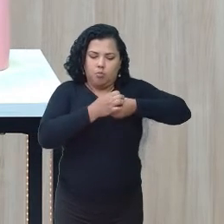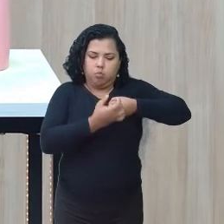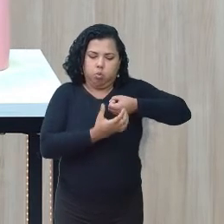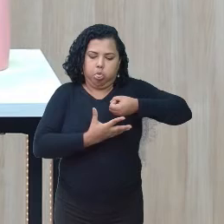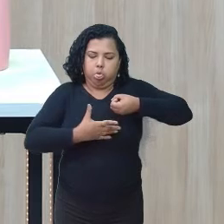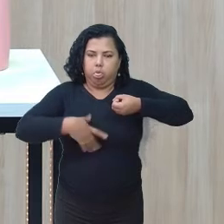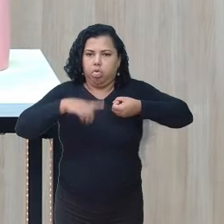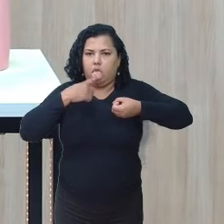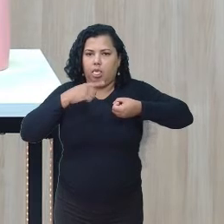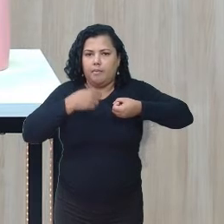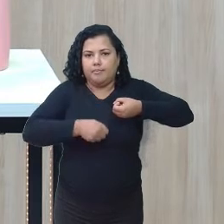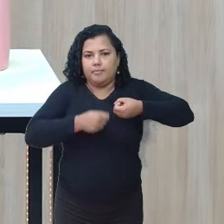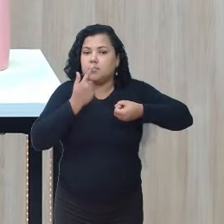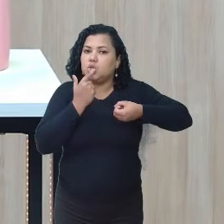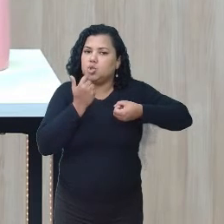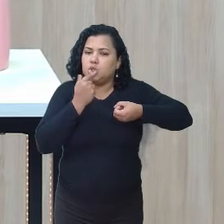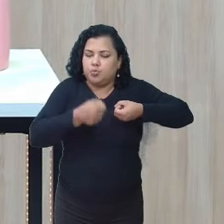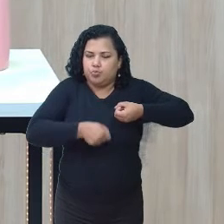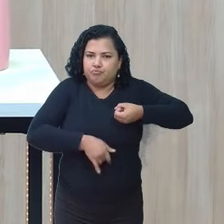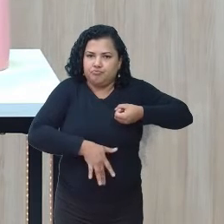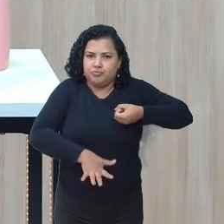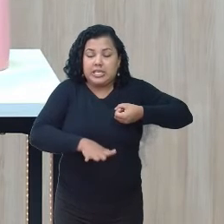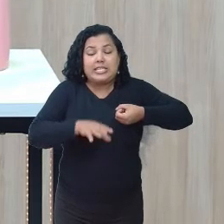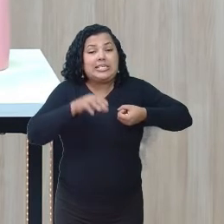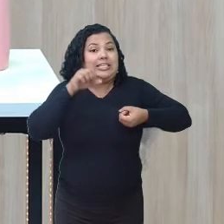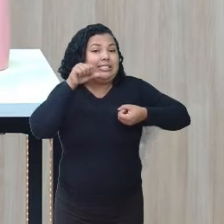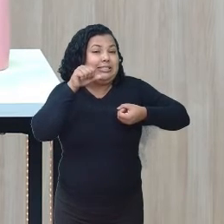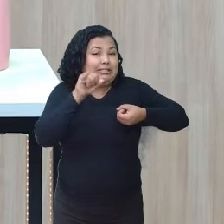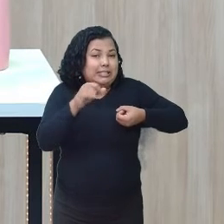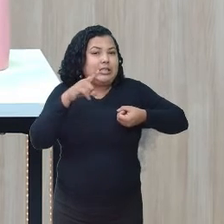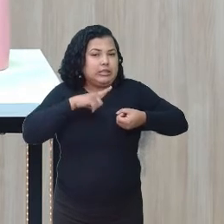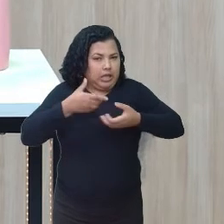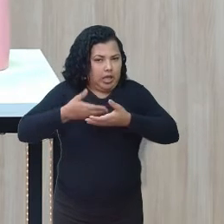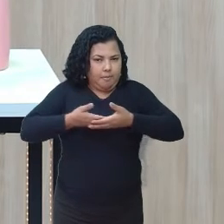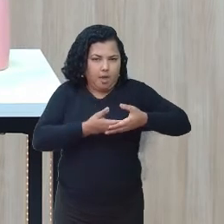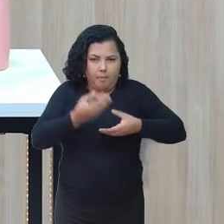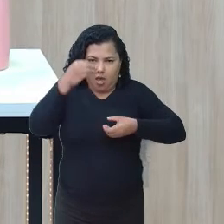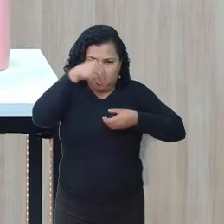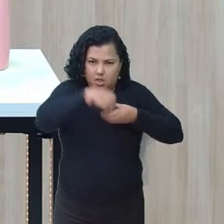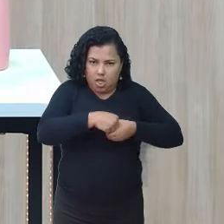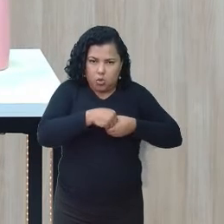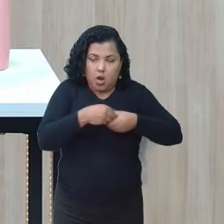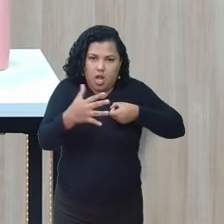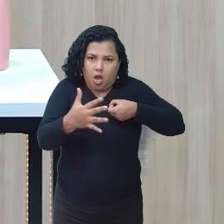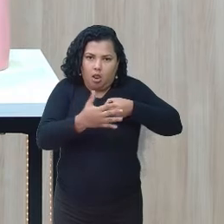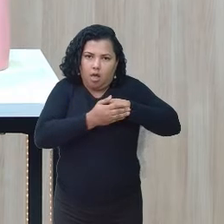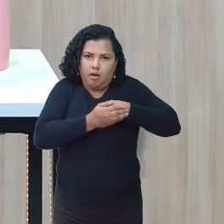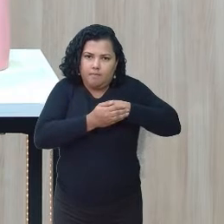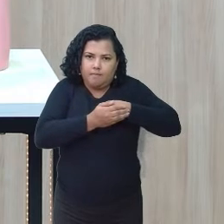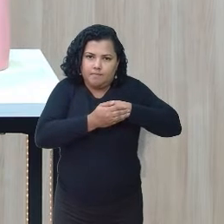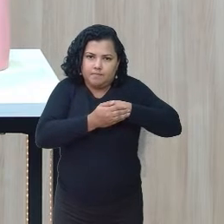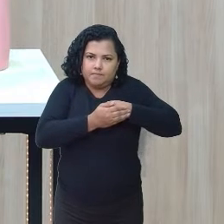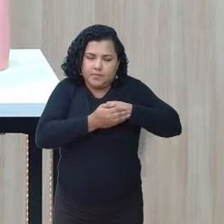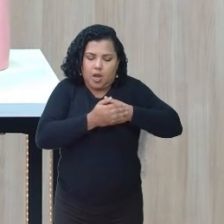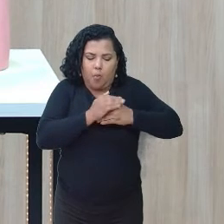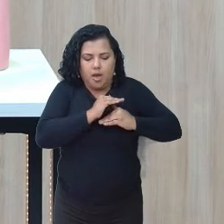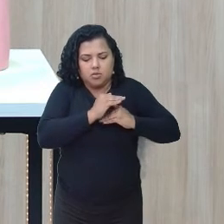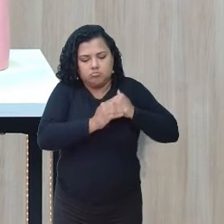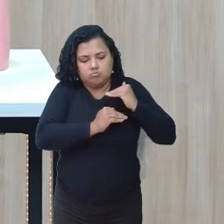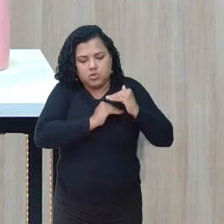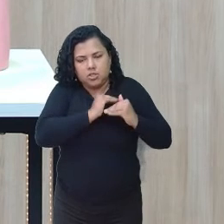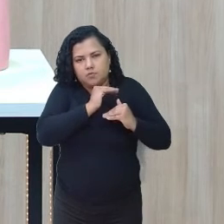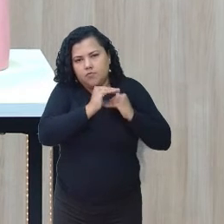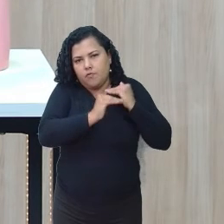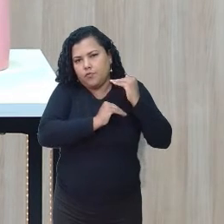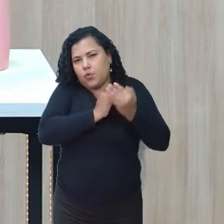vai colar no endométrio até começar o desenvolvimento dele nas fases. Então, o